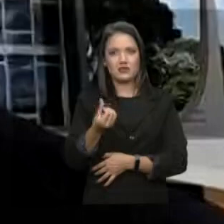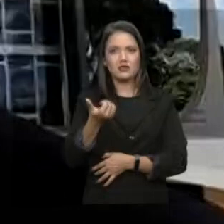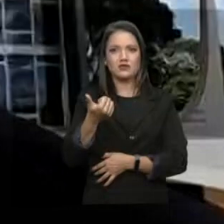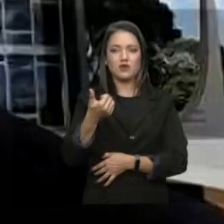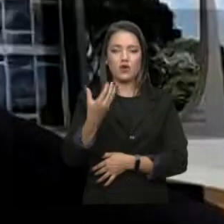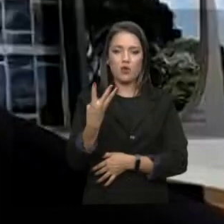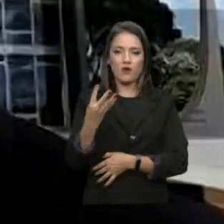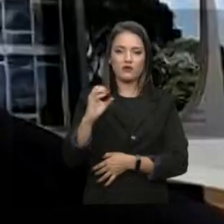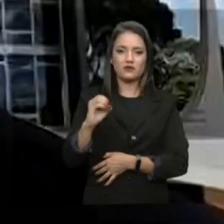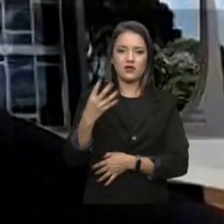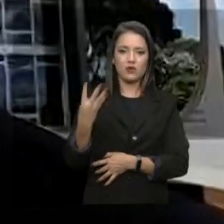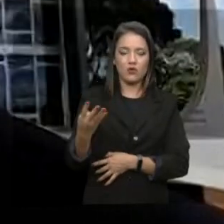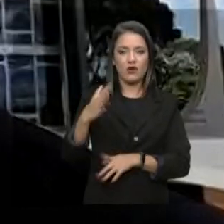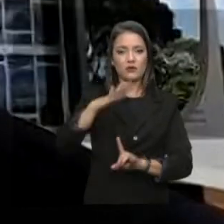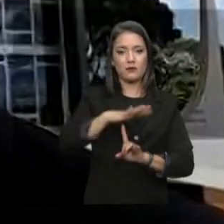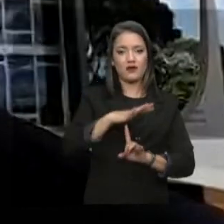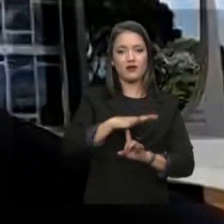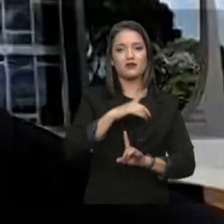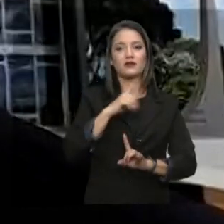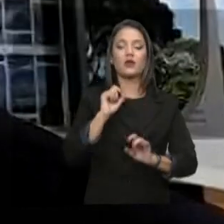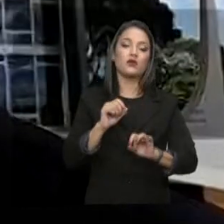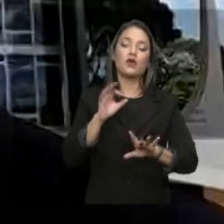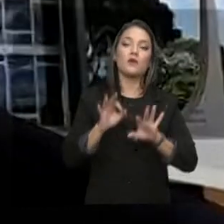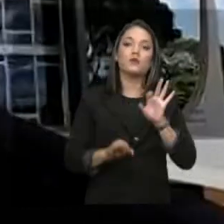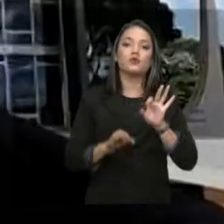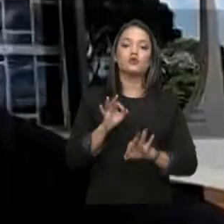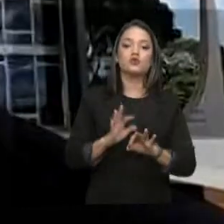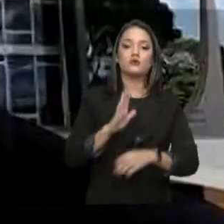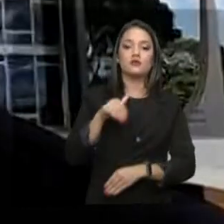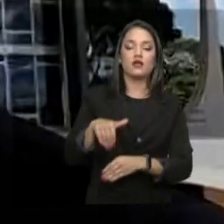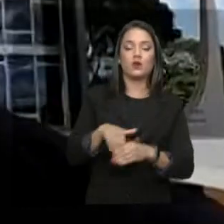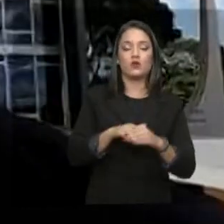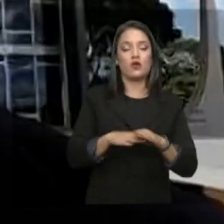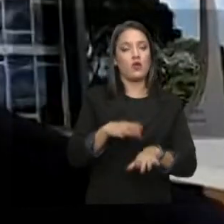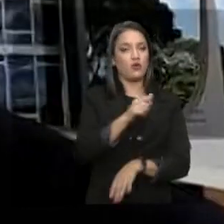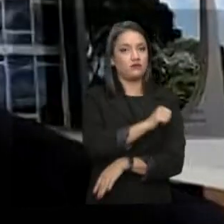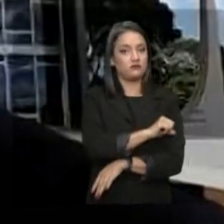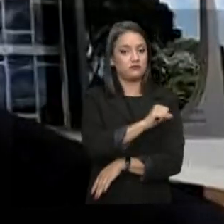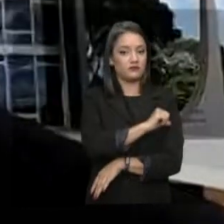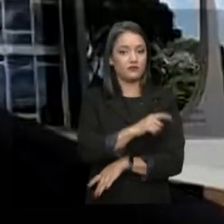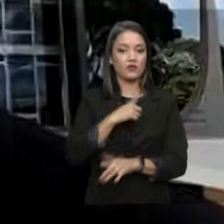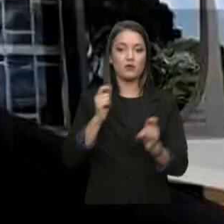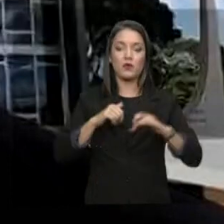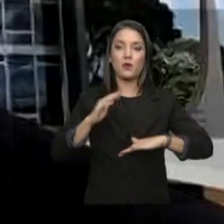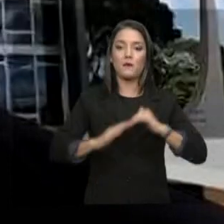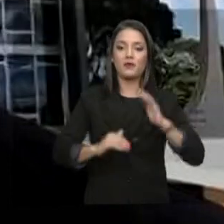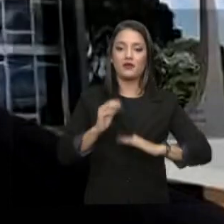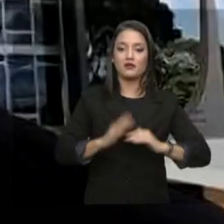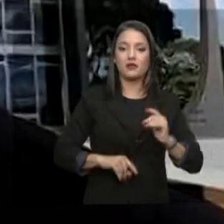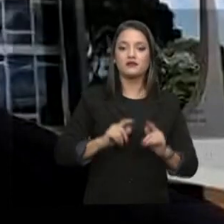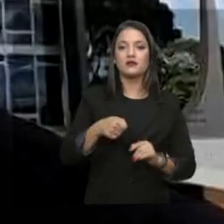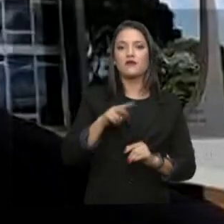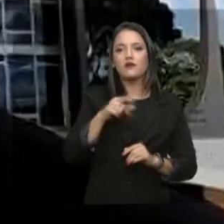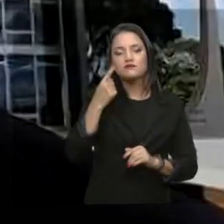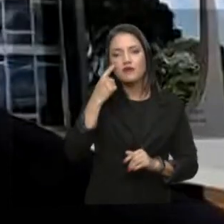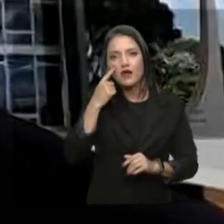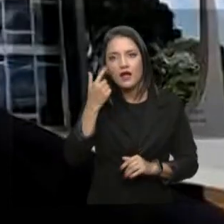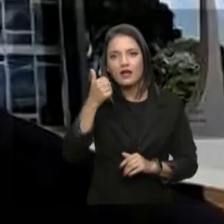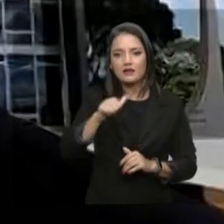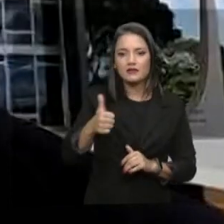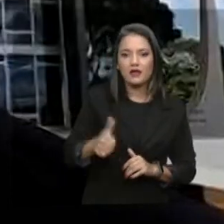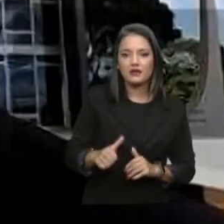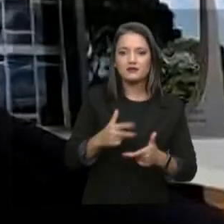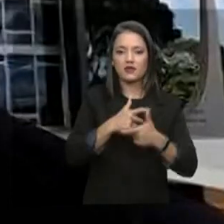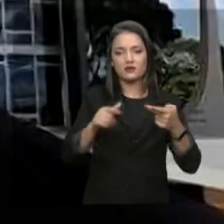5051-606-23-2016-404-7000 Paraná e dos feitos acessórios ao juiz eleitoral do Rio de Janeiro, competente a quem caberá a análise da validade dos atos